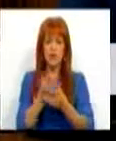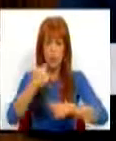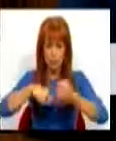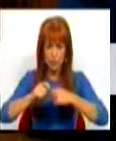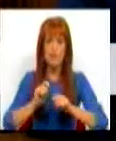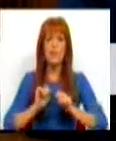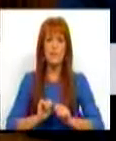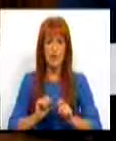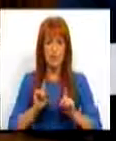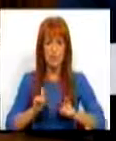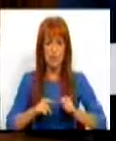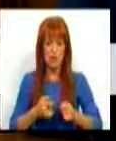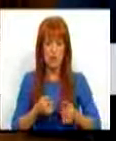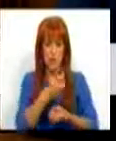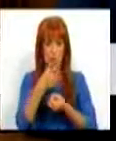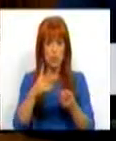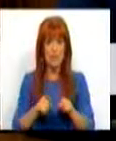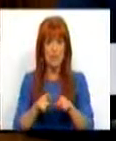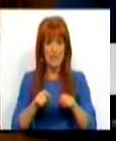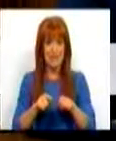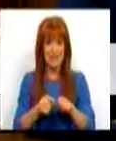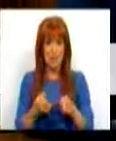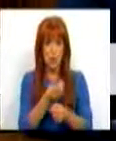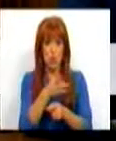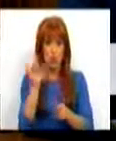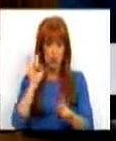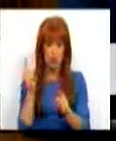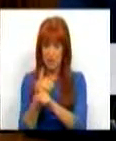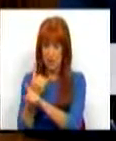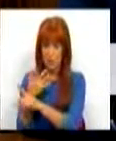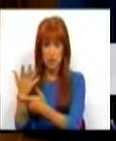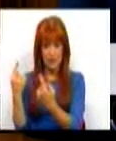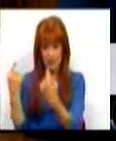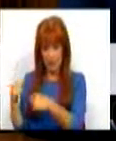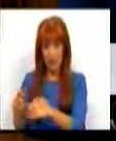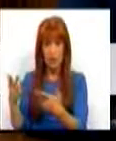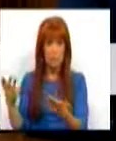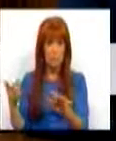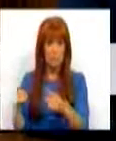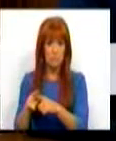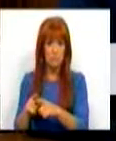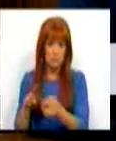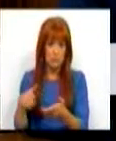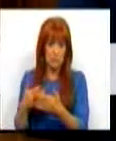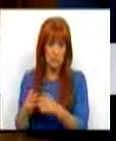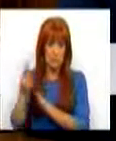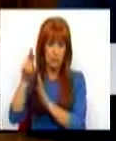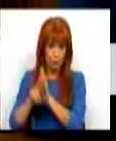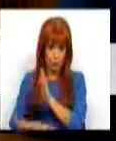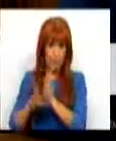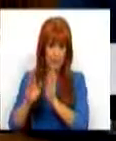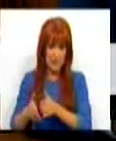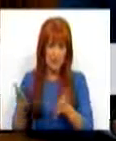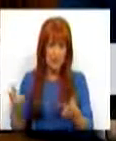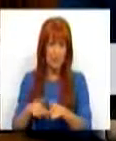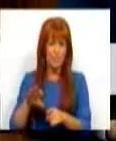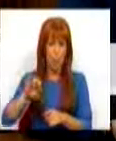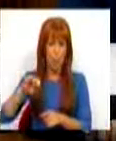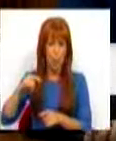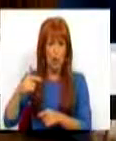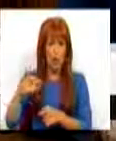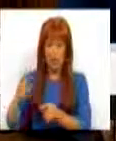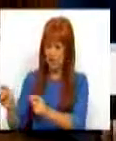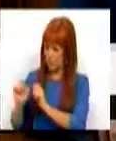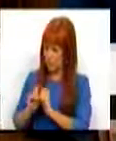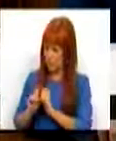preocupação do OITAN em relação aos ativos que herdou foi tratar aqueles conjuntos de ativos que tinham implicações regulatórias ou licenças que